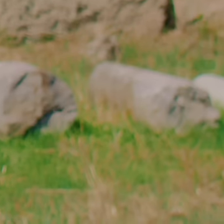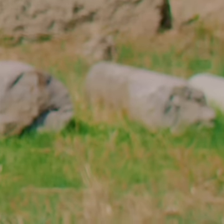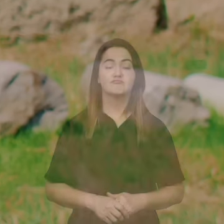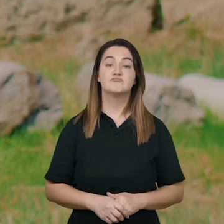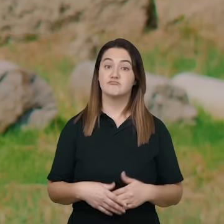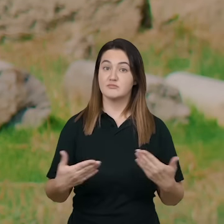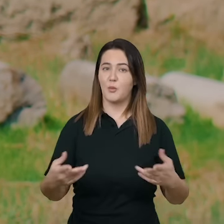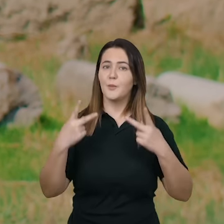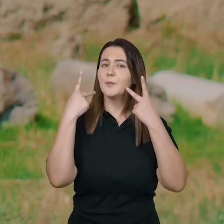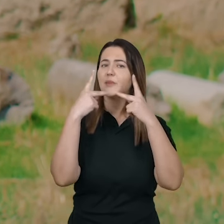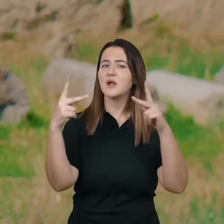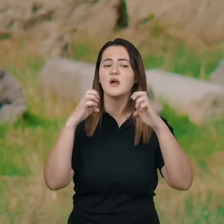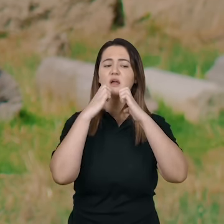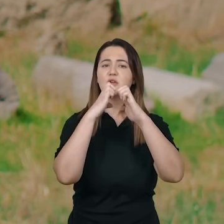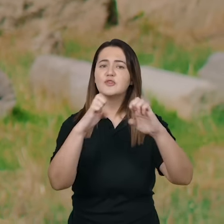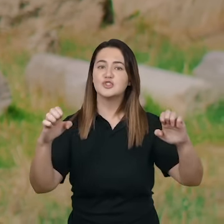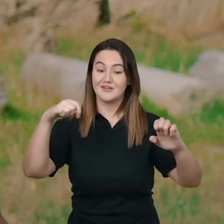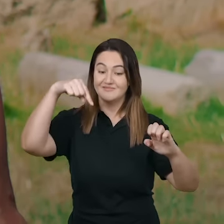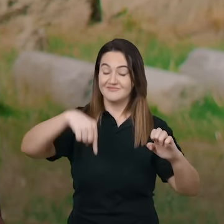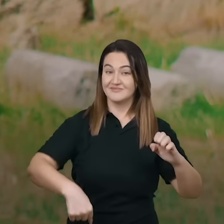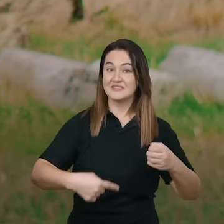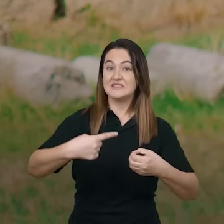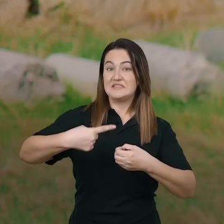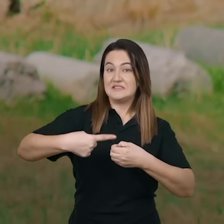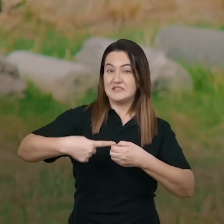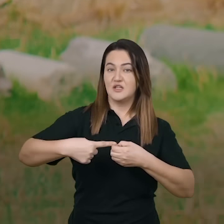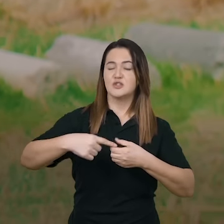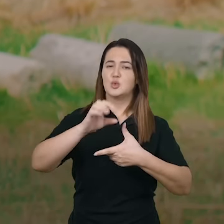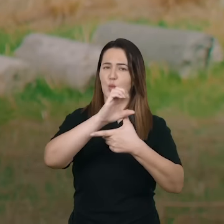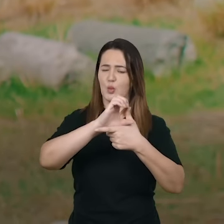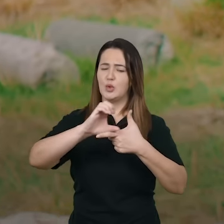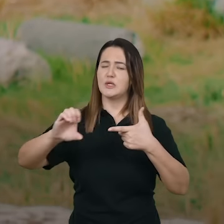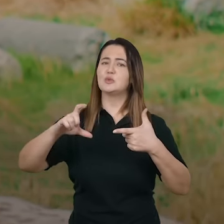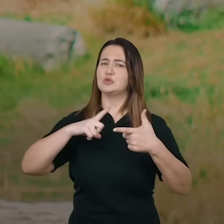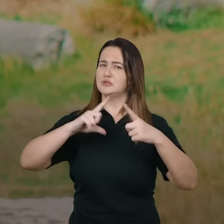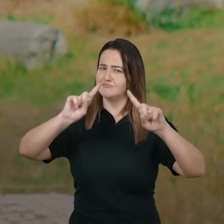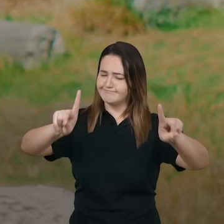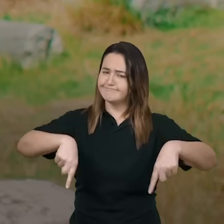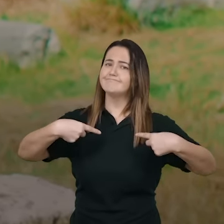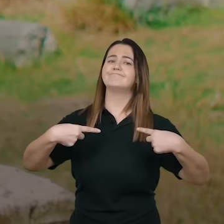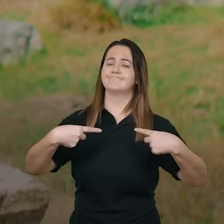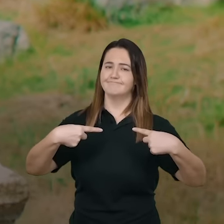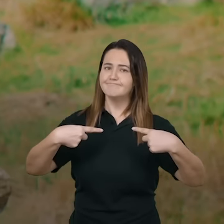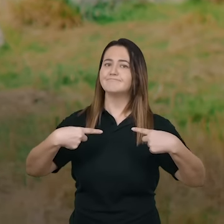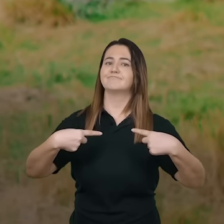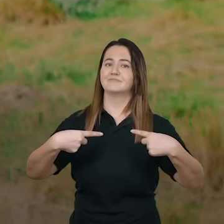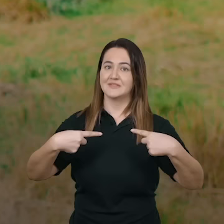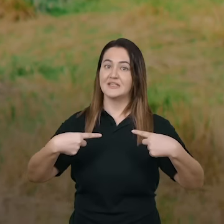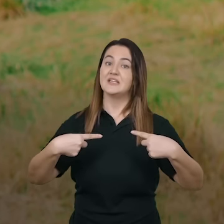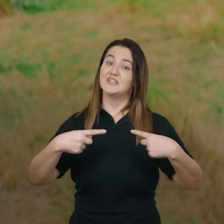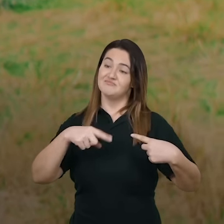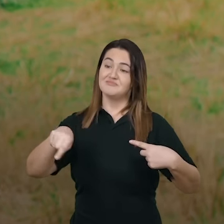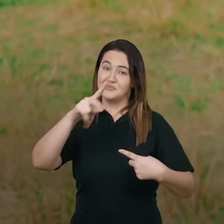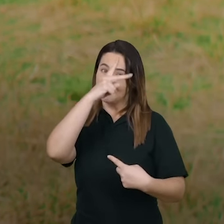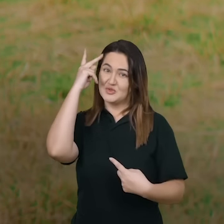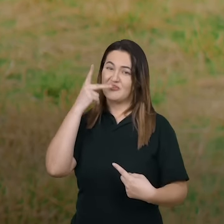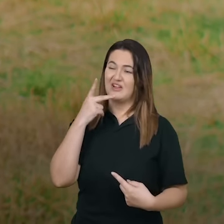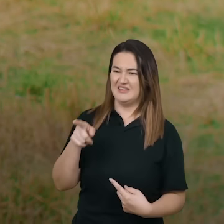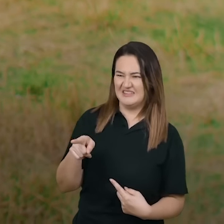Pregar o evangelho numa cidade como Corinto era um grande desafio. Aliás, para os menos